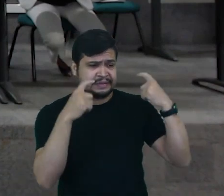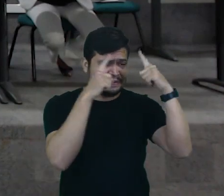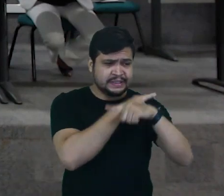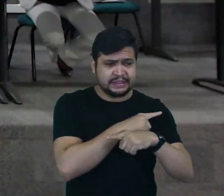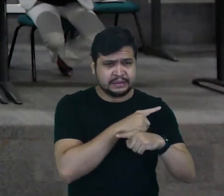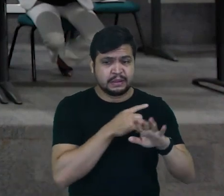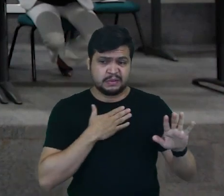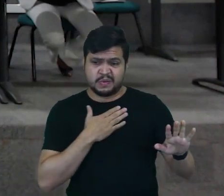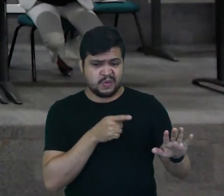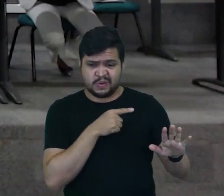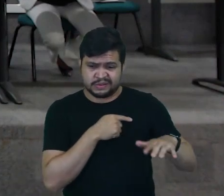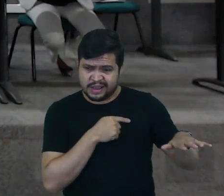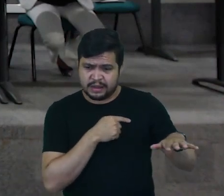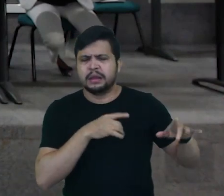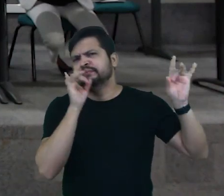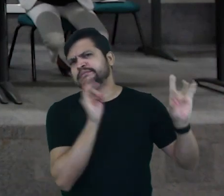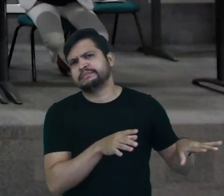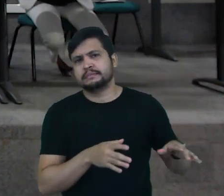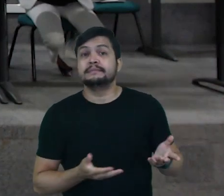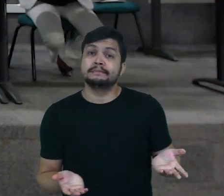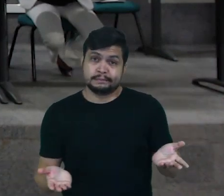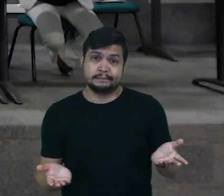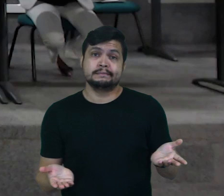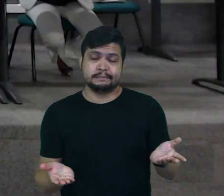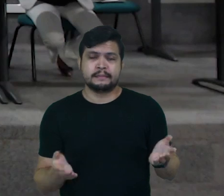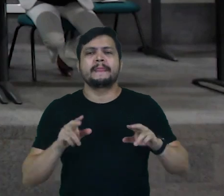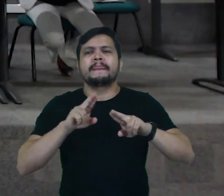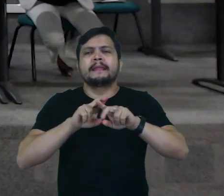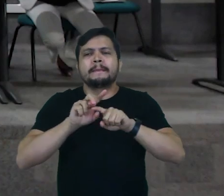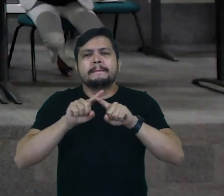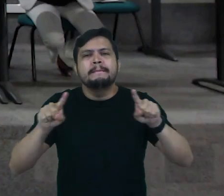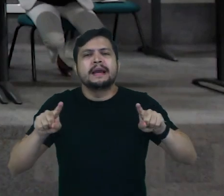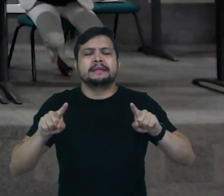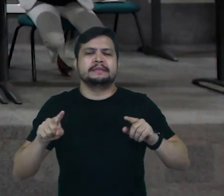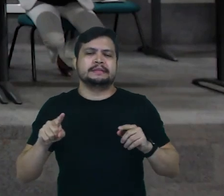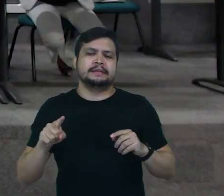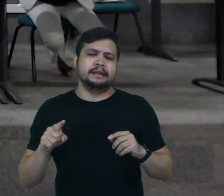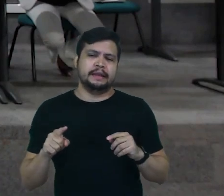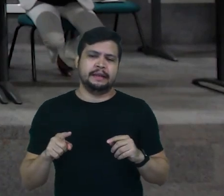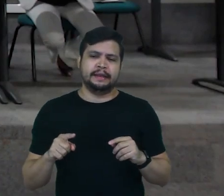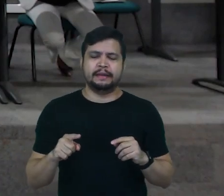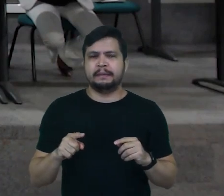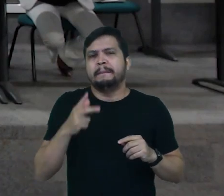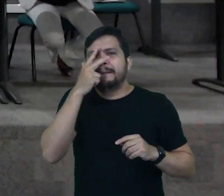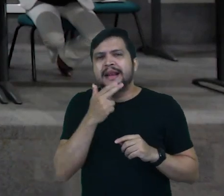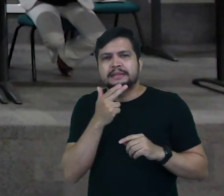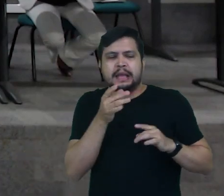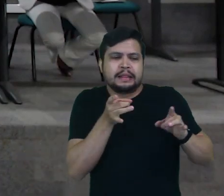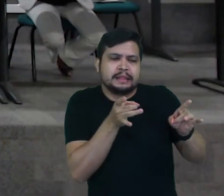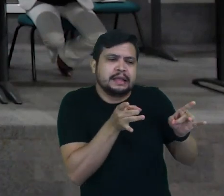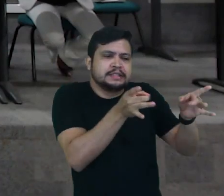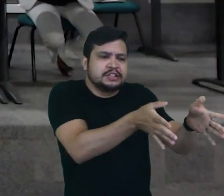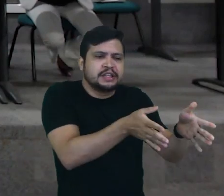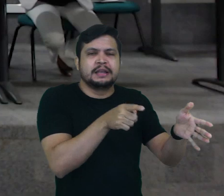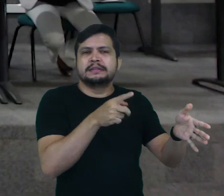desistir é uma das piores coisas que a gente pode fazer. Porque você desiste da coisa, só que você não vai associar a desistência à